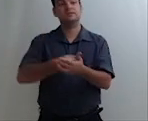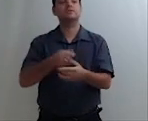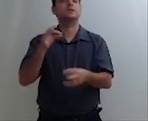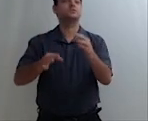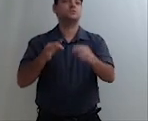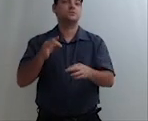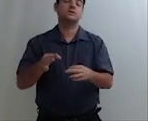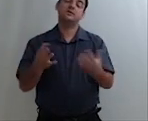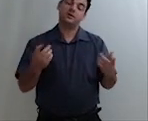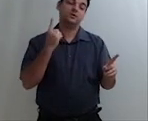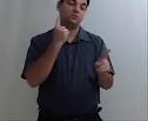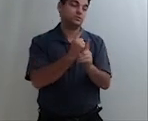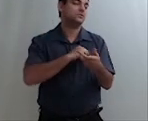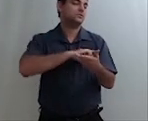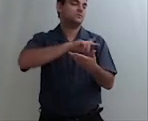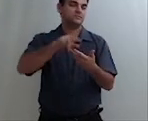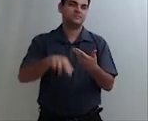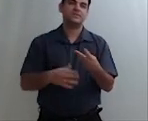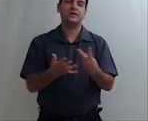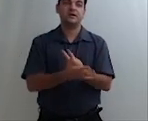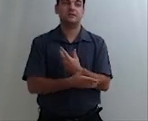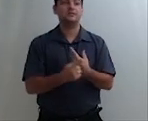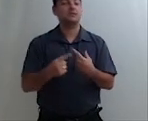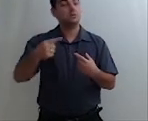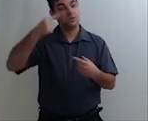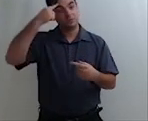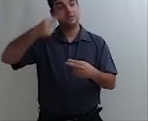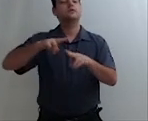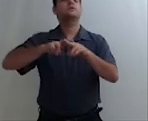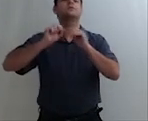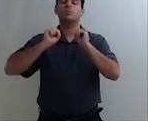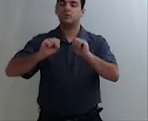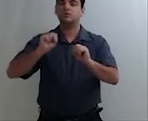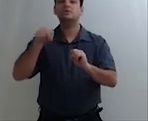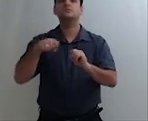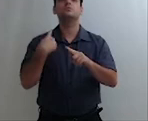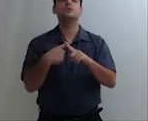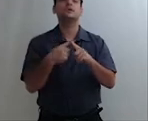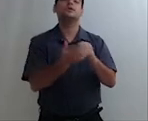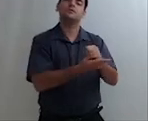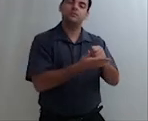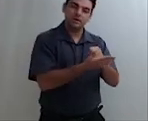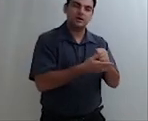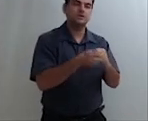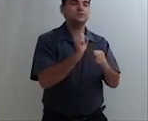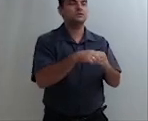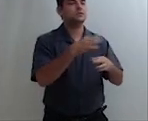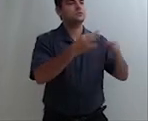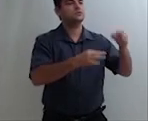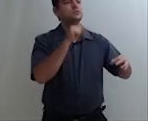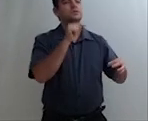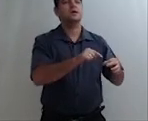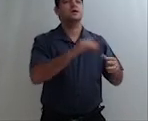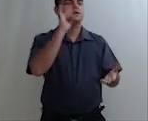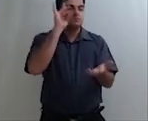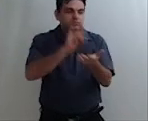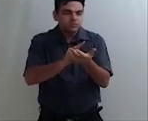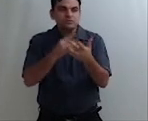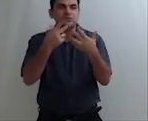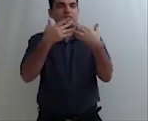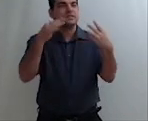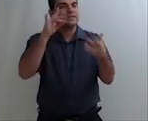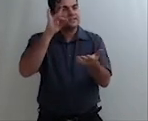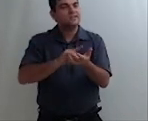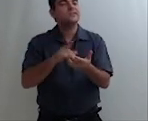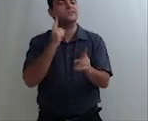legalidade acessada prisão preventiva É cabível mediante decisão devidamente fundamentada com base em dados concretos evidenciar a existência de